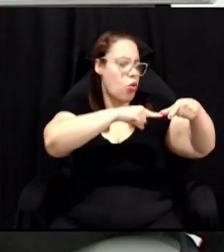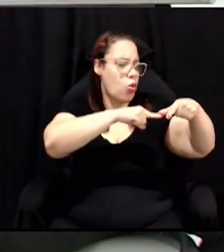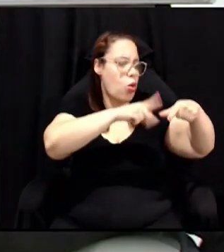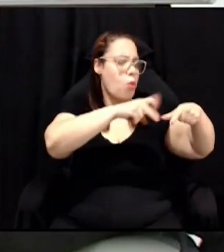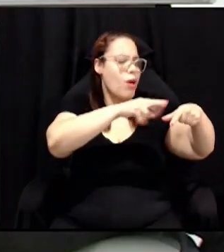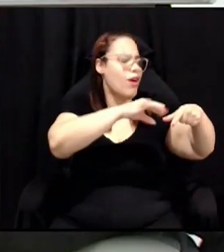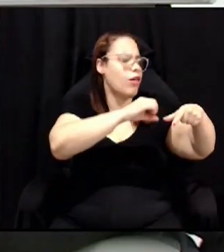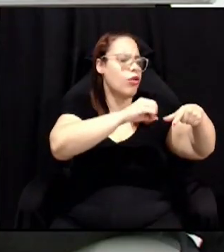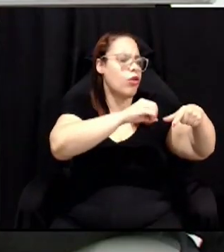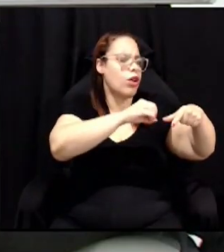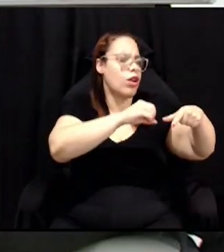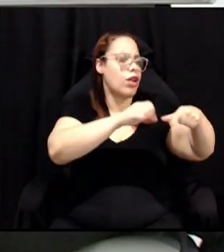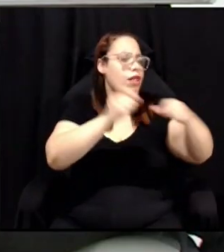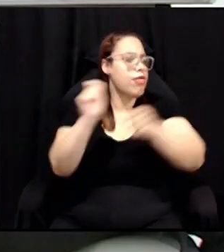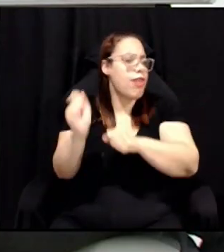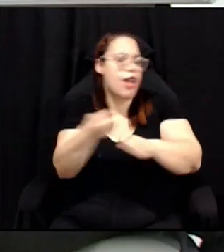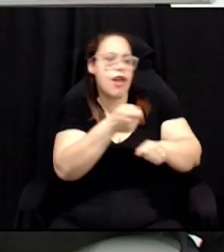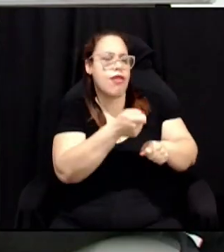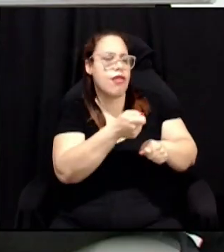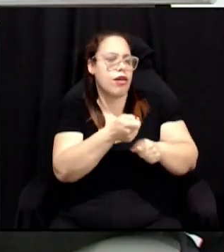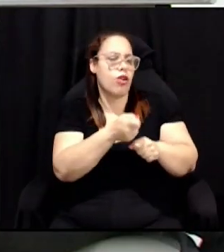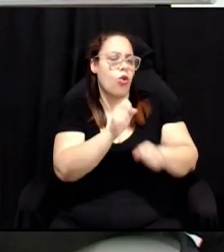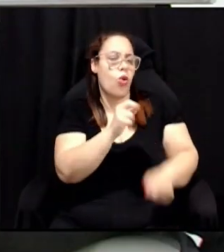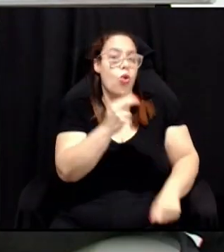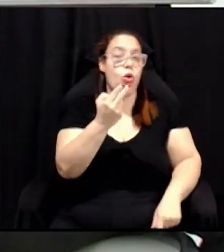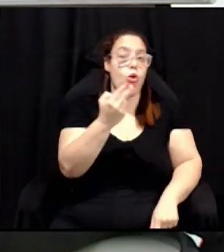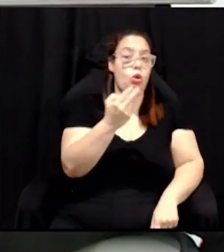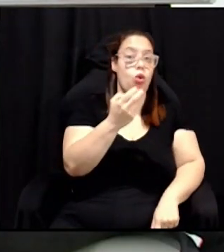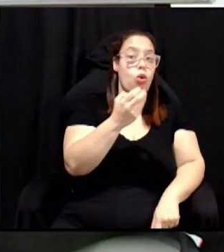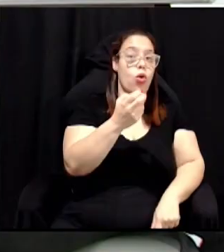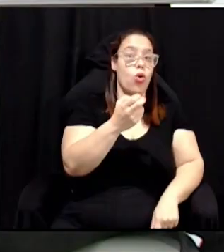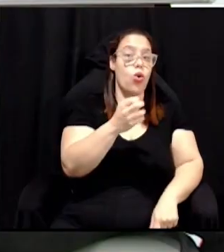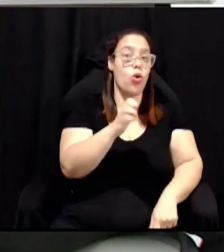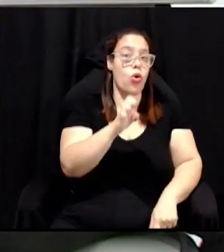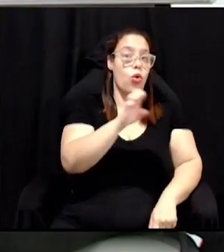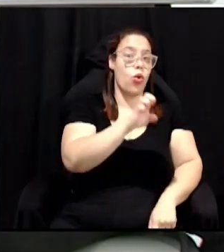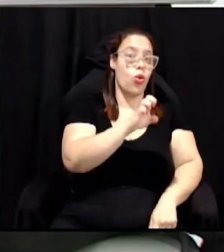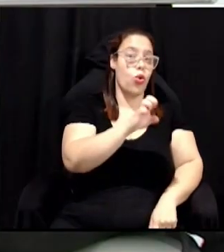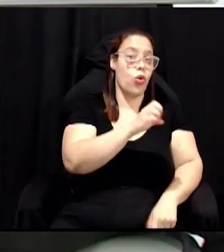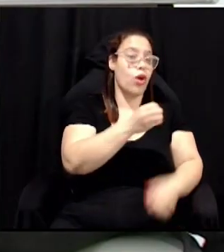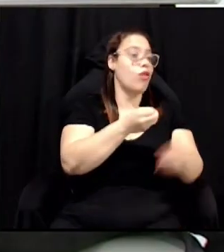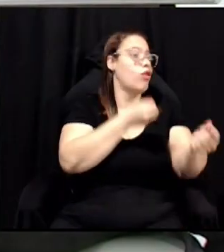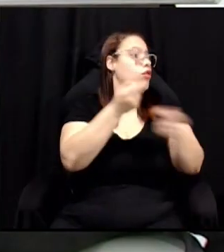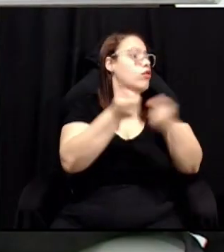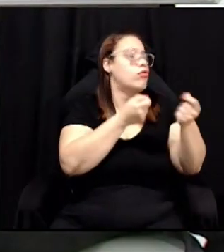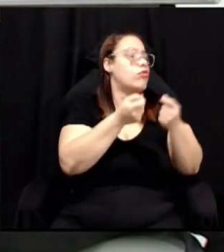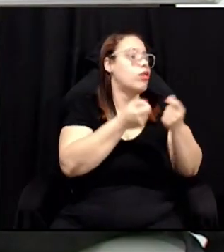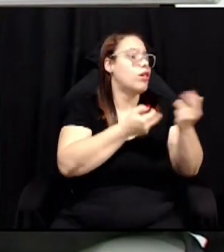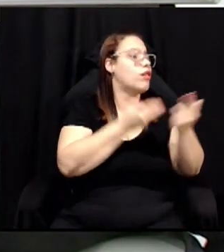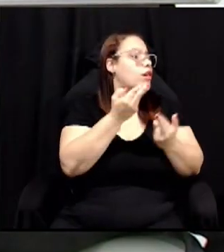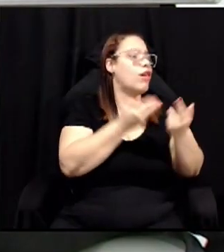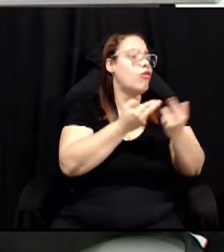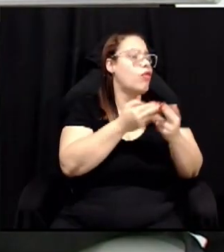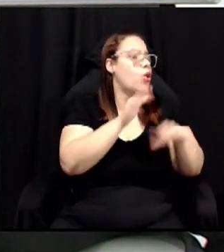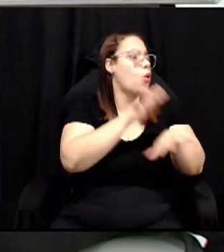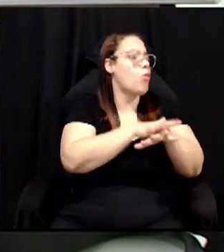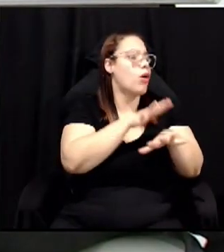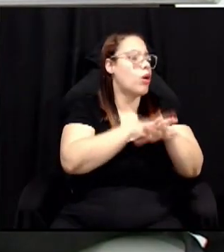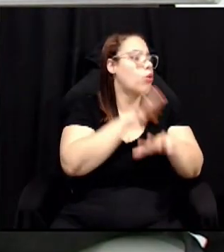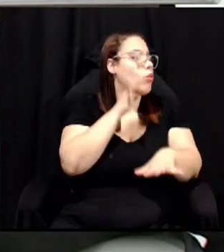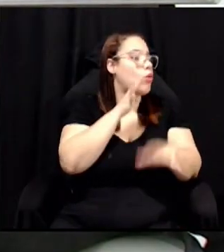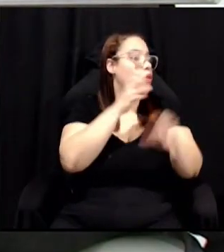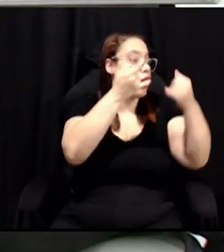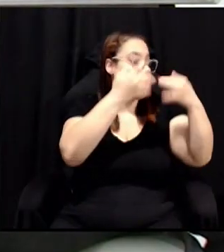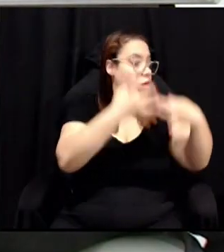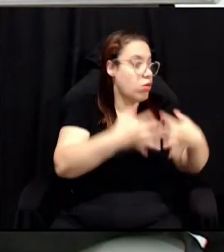jogou tênis, tal. Ou e tal. O que tem a ver com matemática? É até legal para você explicar para a galera